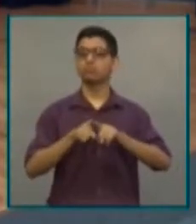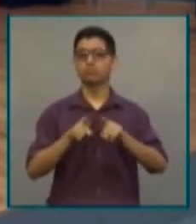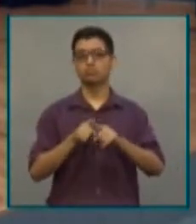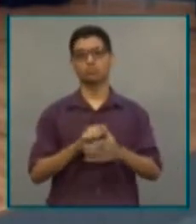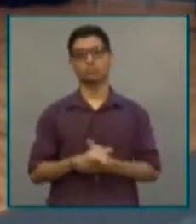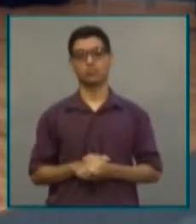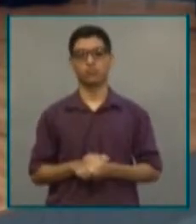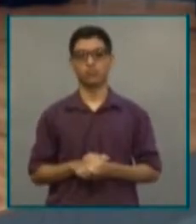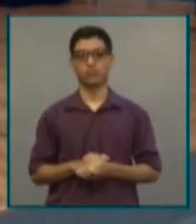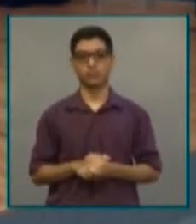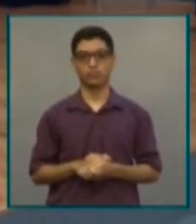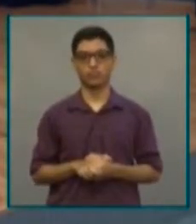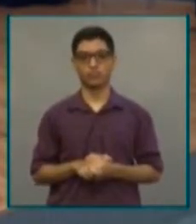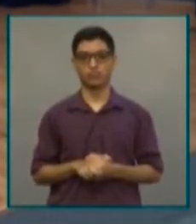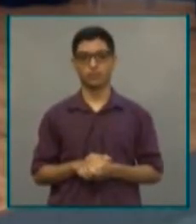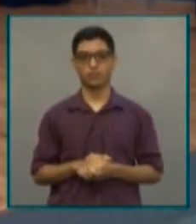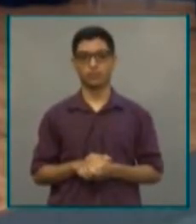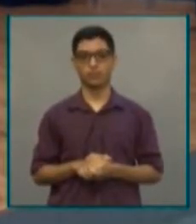entendam.